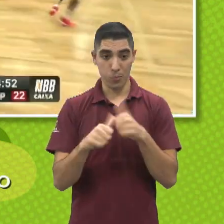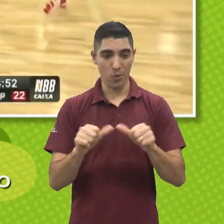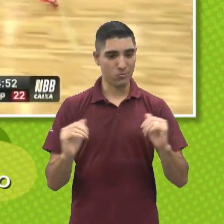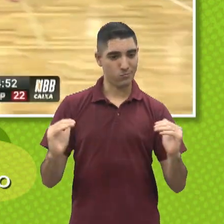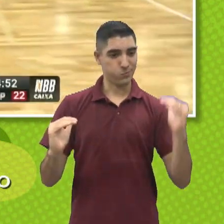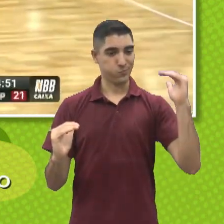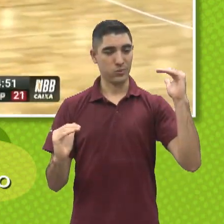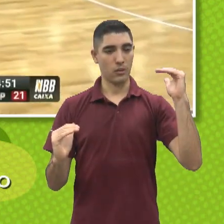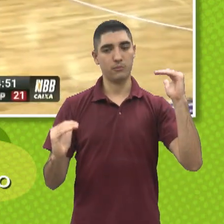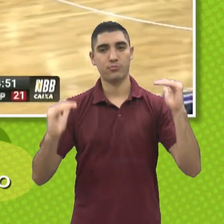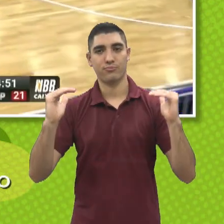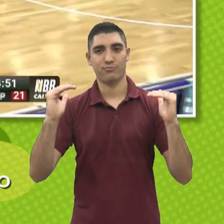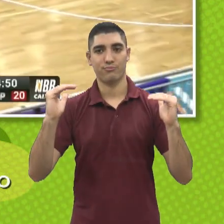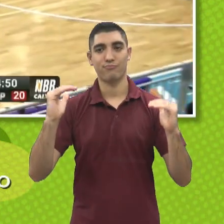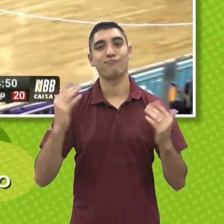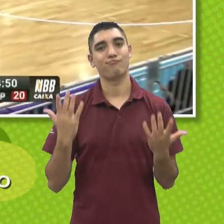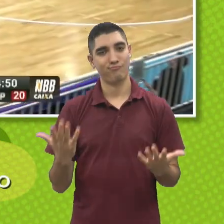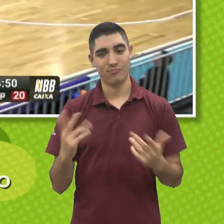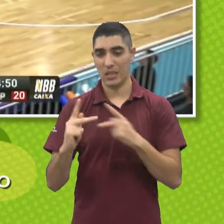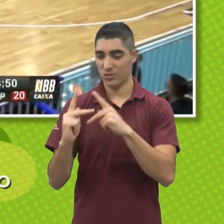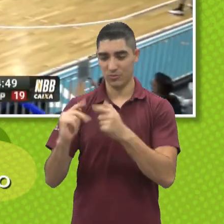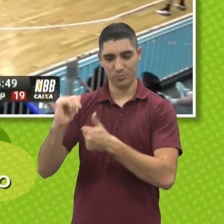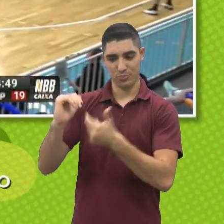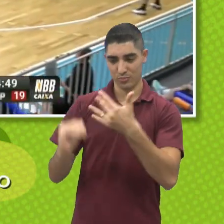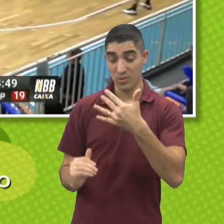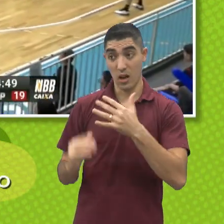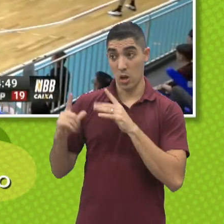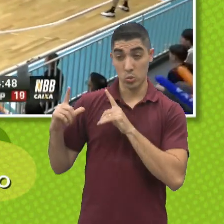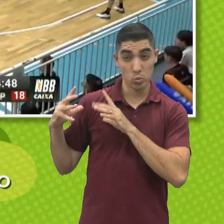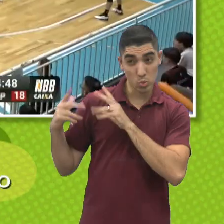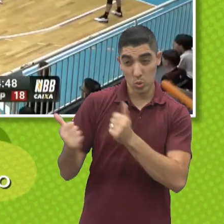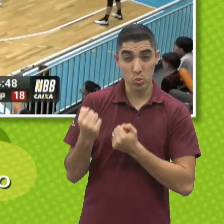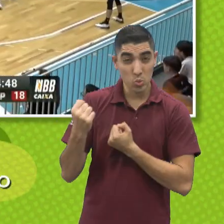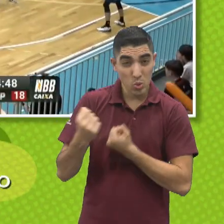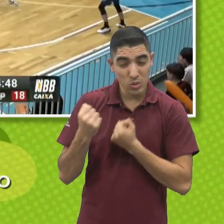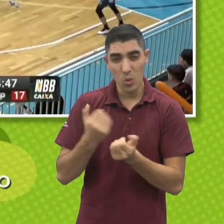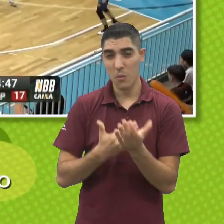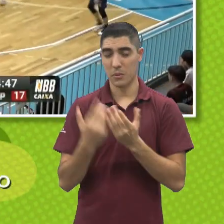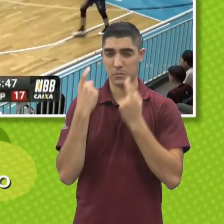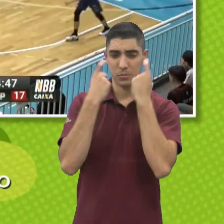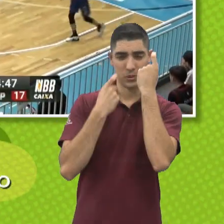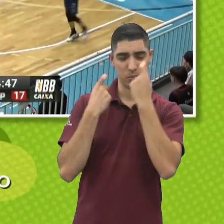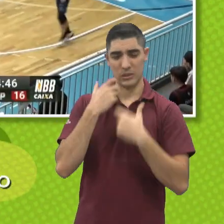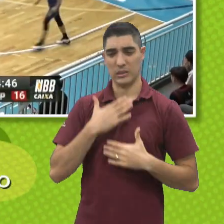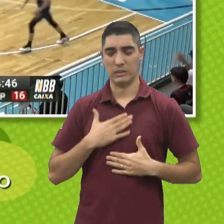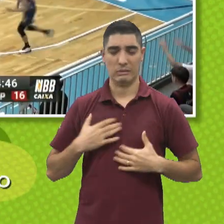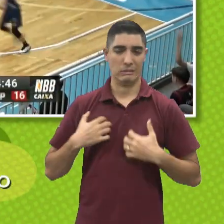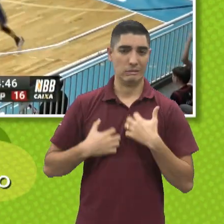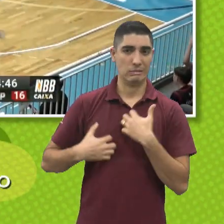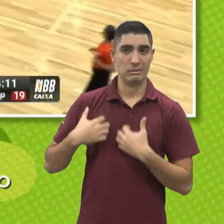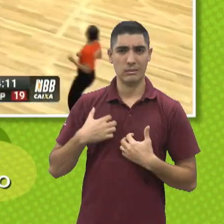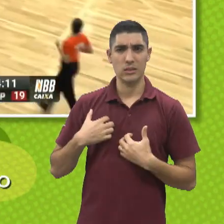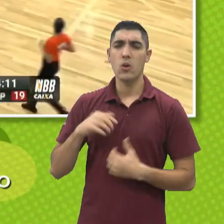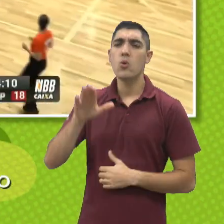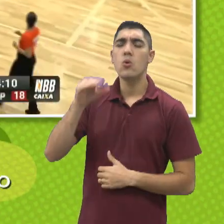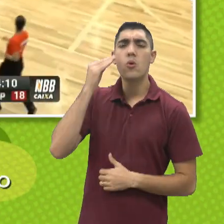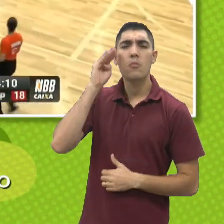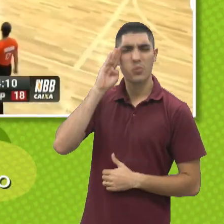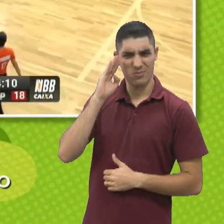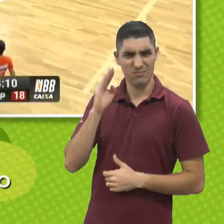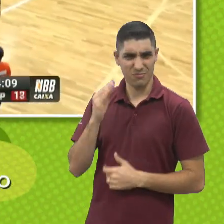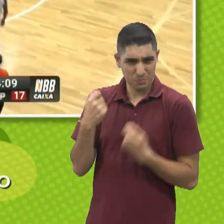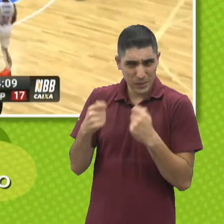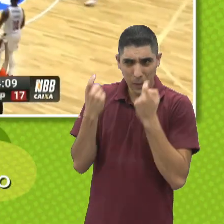tabela de classificação e deixa o torcedor preocupado. É para se preocupar, Brunão? 2 derrotas seguidas, uma em casa, foi amarga